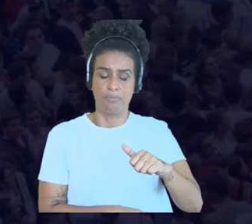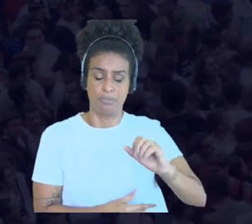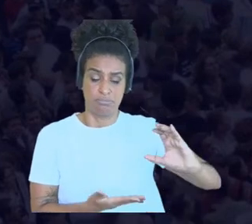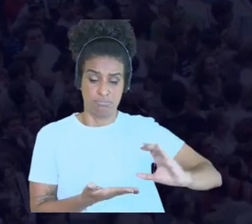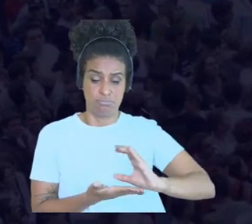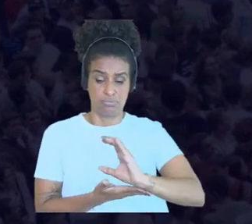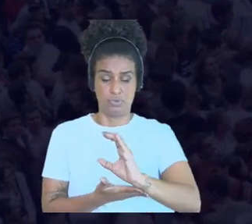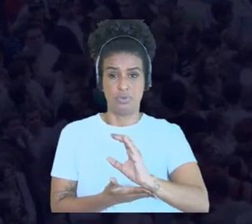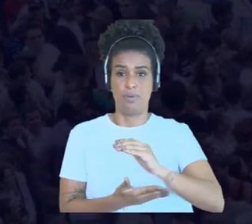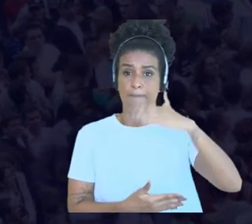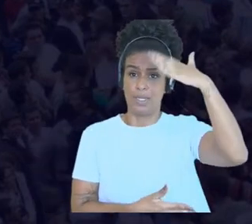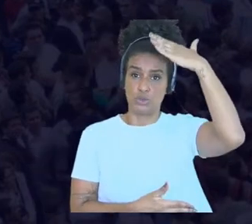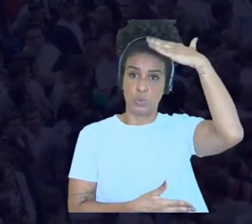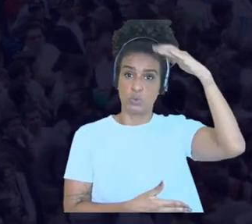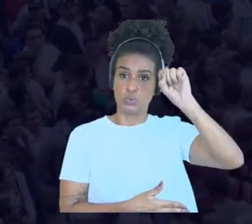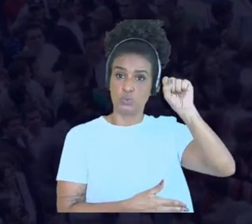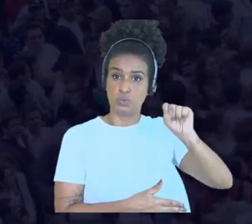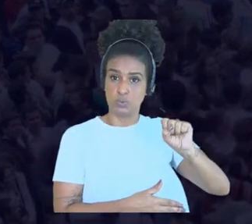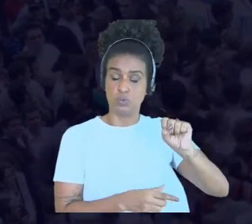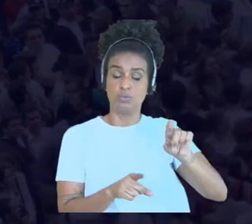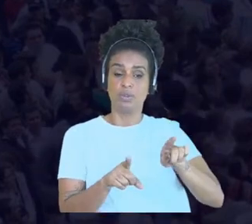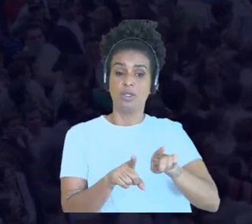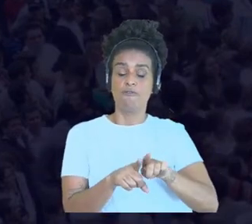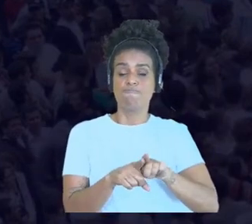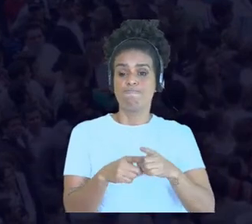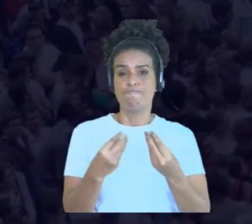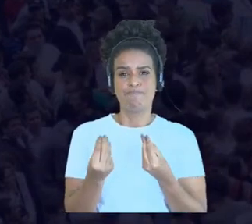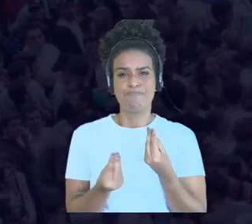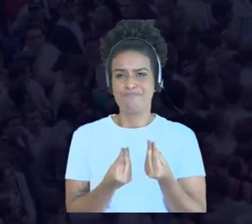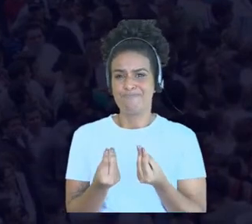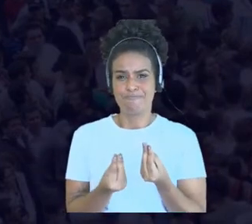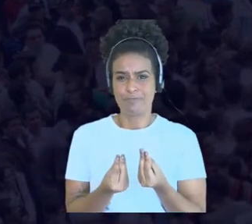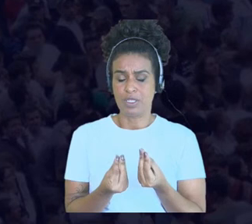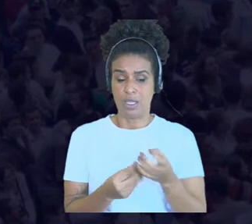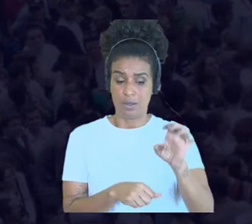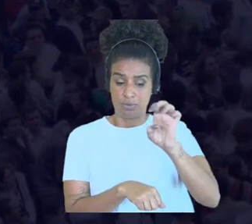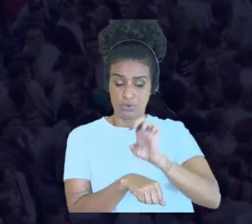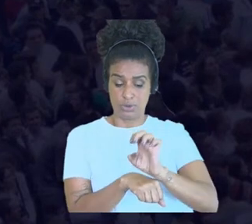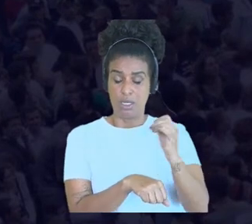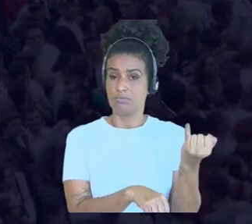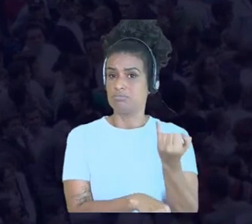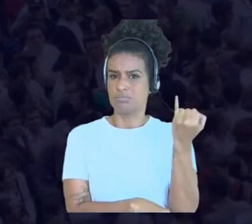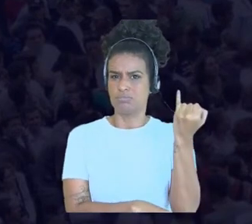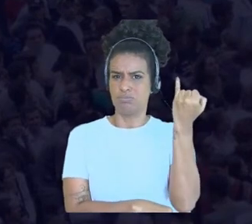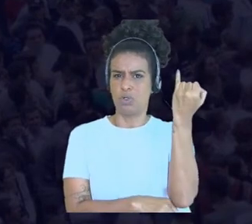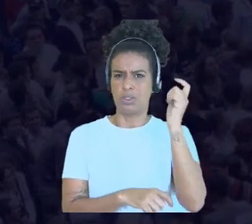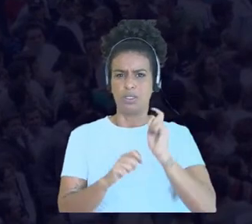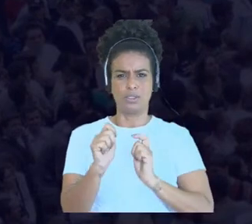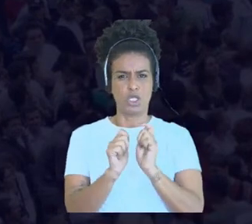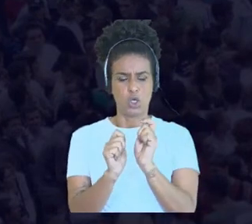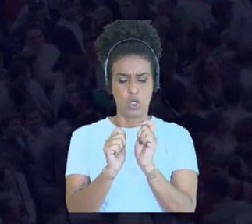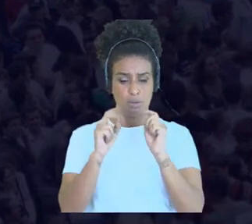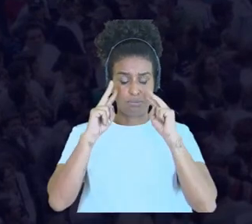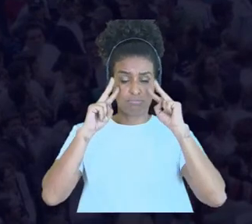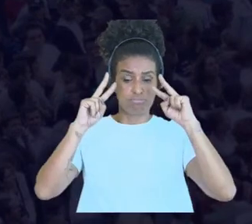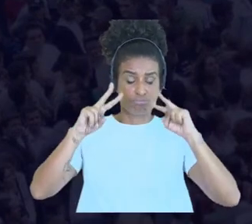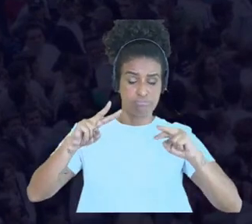recurso, né, Mato Grosso do Sul, com muita um estado relevante do ponto de vista econômico.